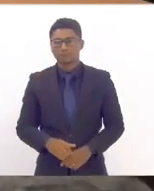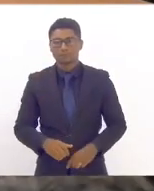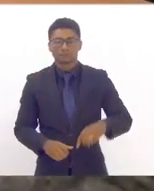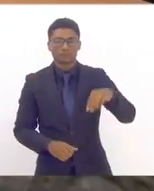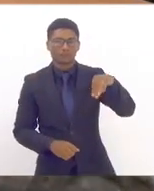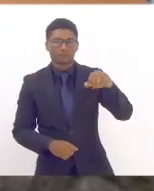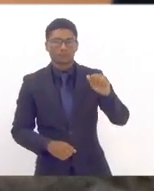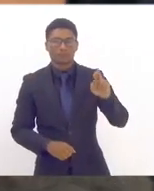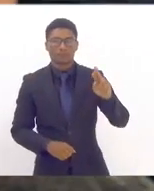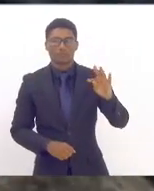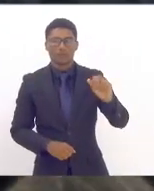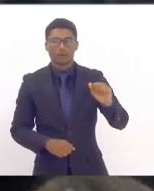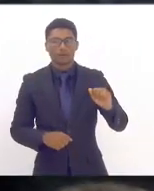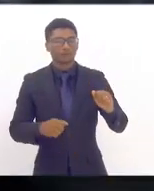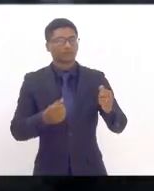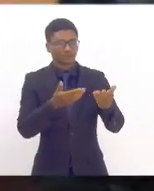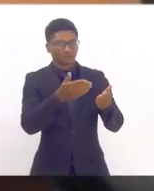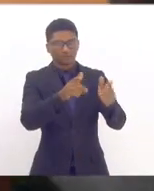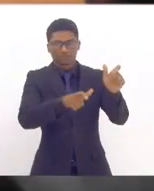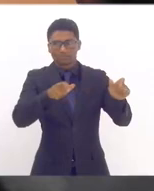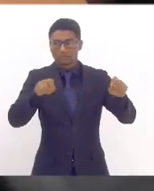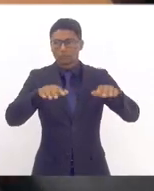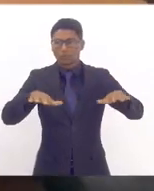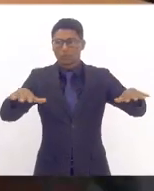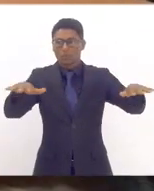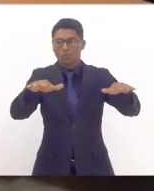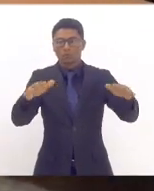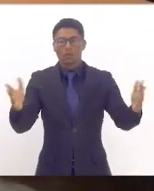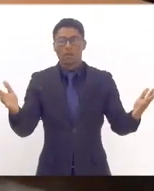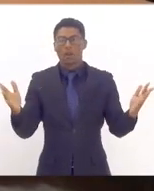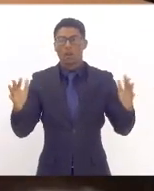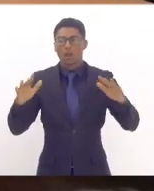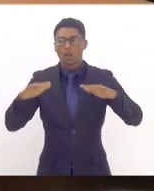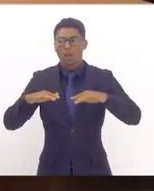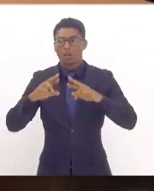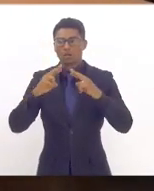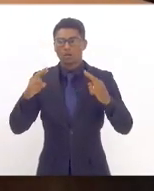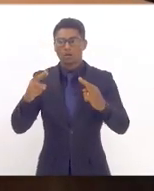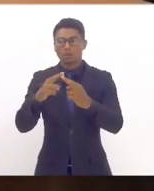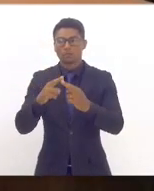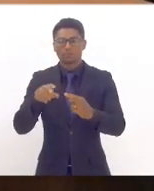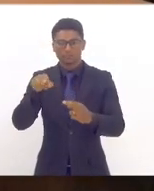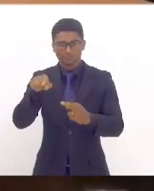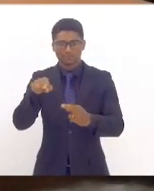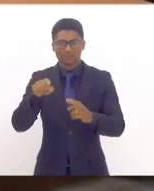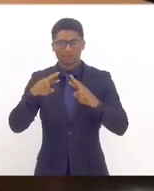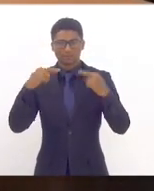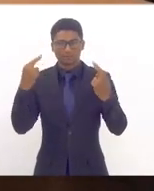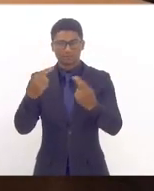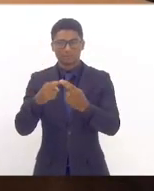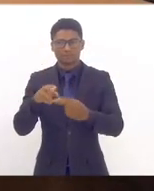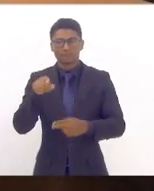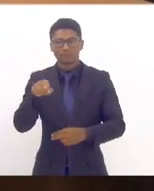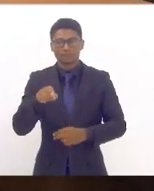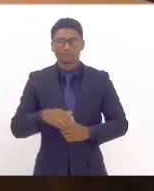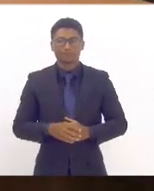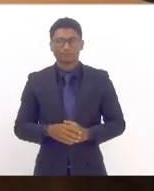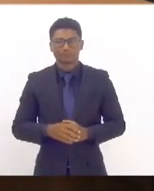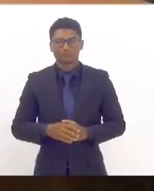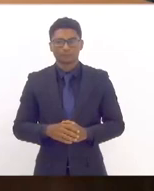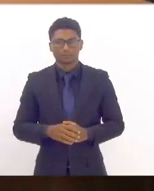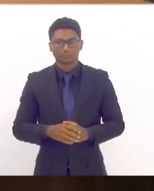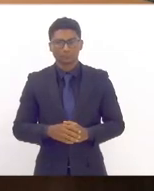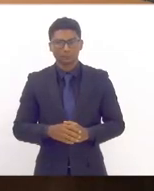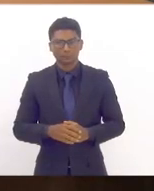Marta Rocha tiveram presente há um encerramento da reunião o encerramento da reunião Deputado